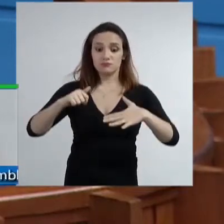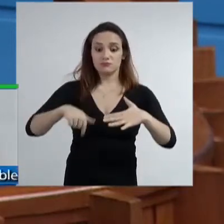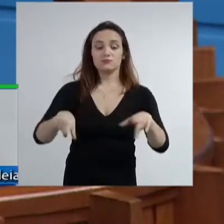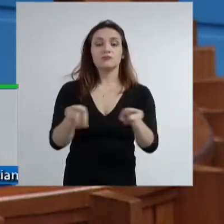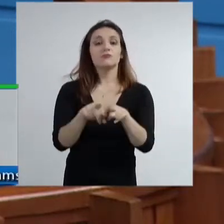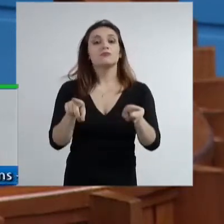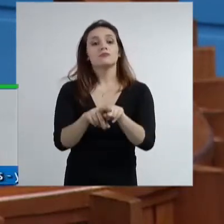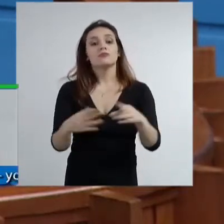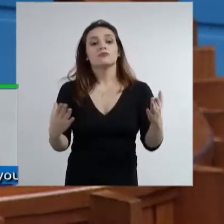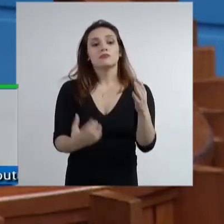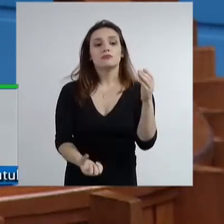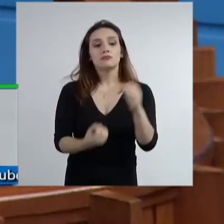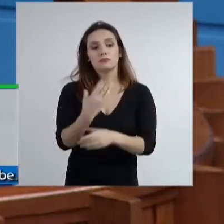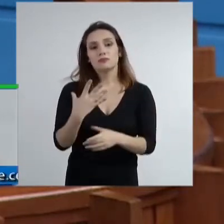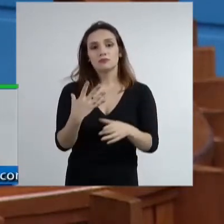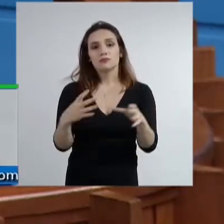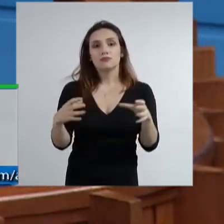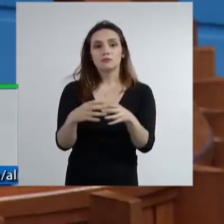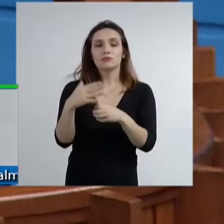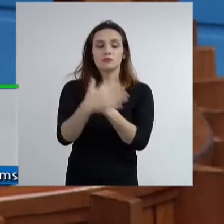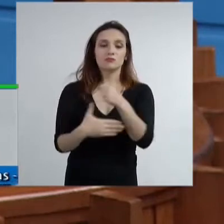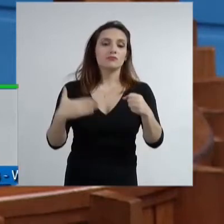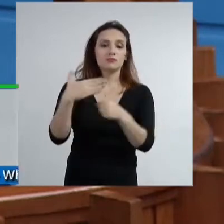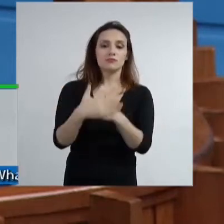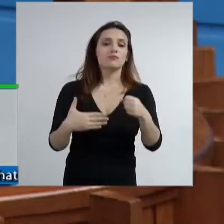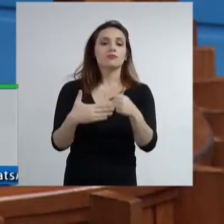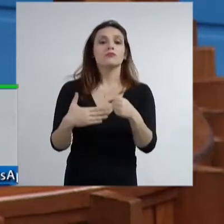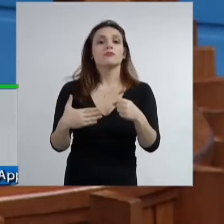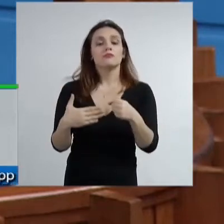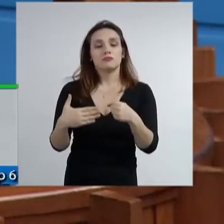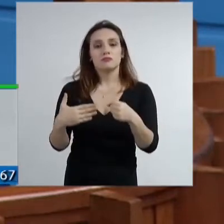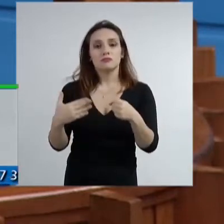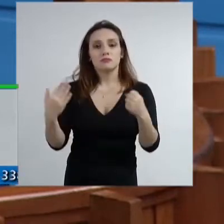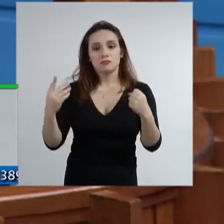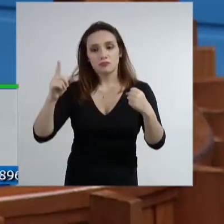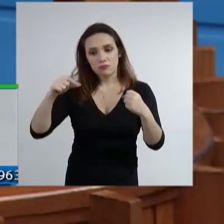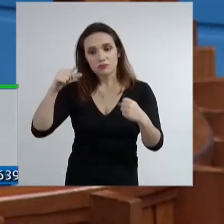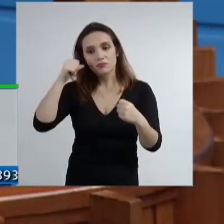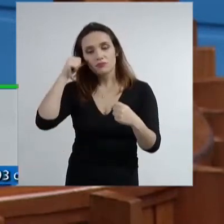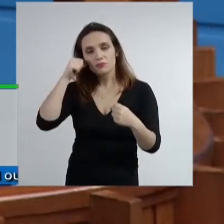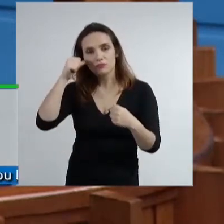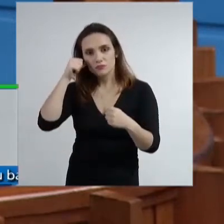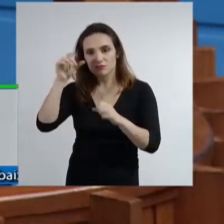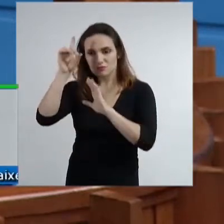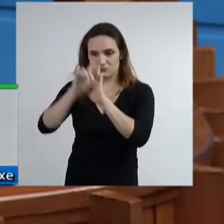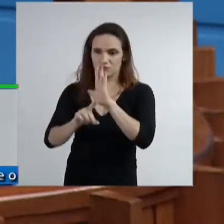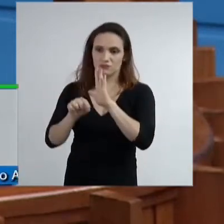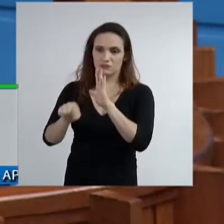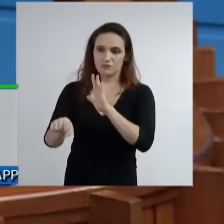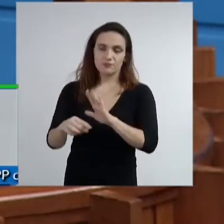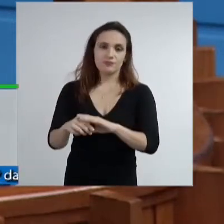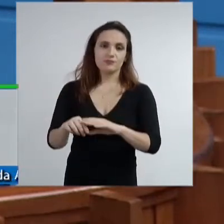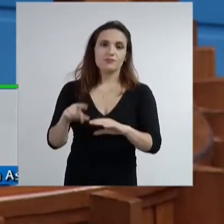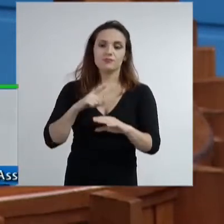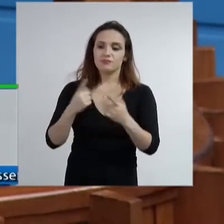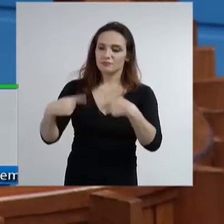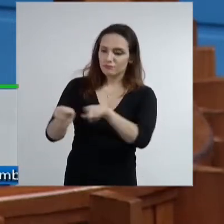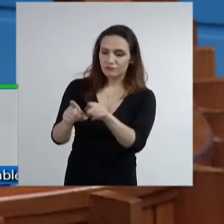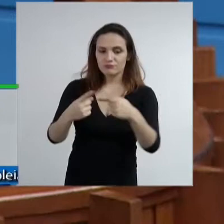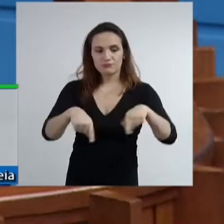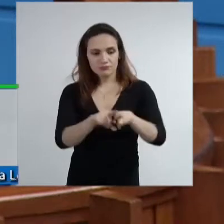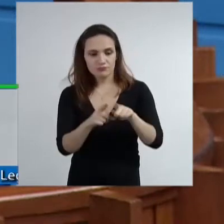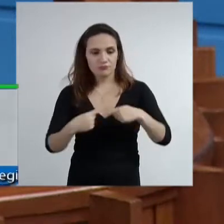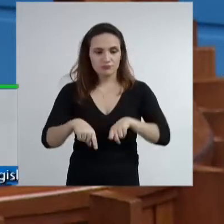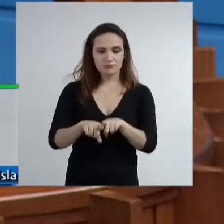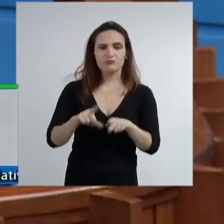lançamento da Frente Parlamentar em Defesa dos Direitos da Mulher, numa conjunção de esforços de participação da